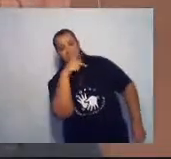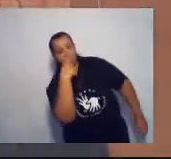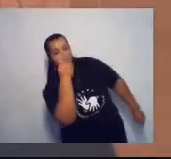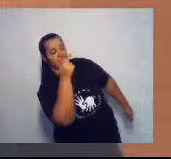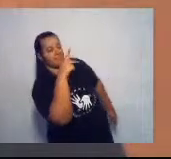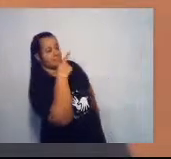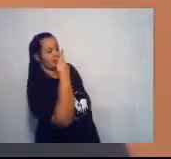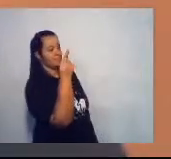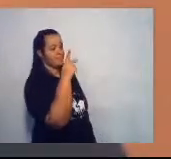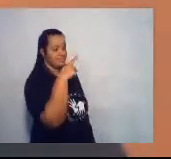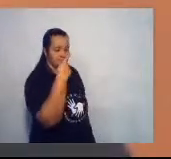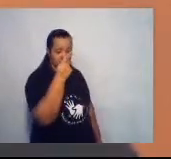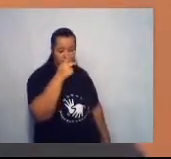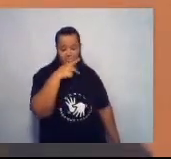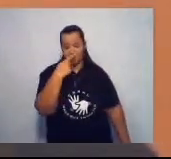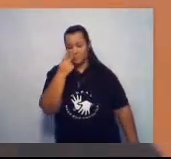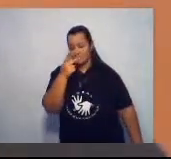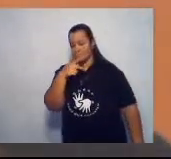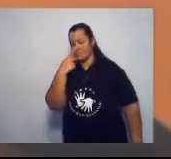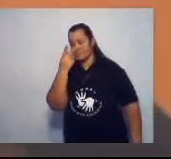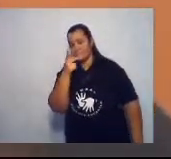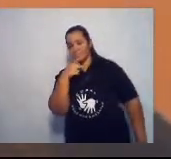fazer, diz aí,